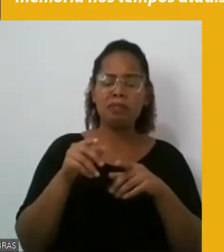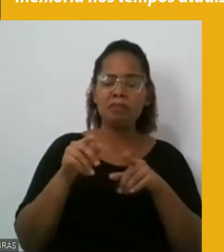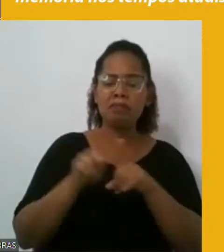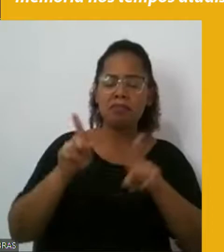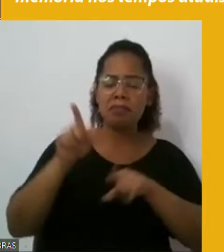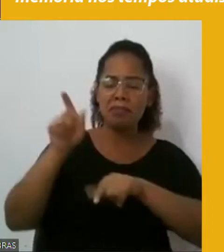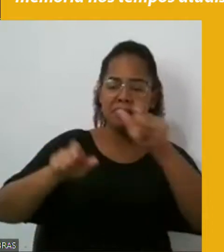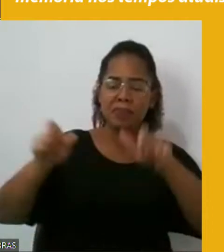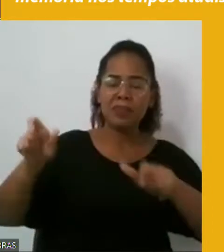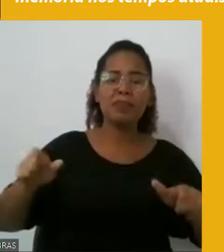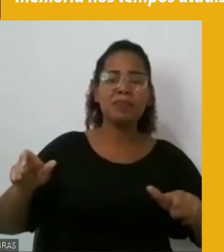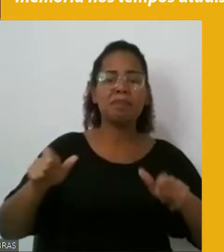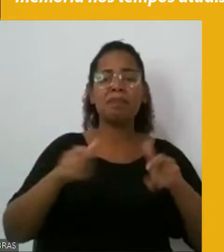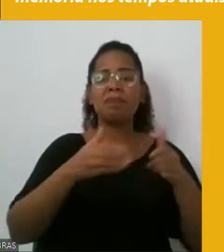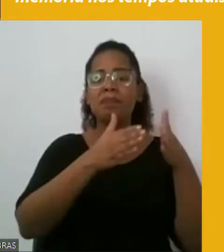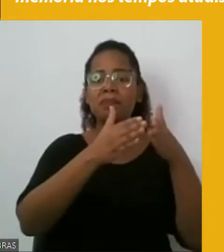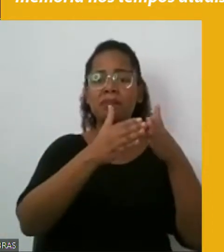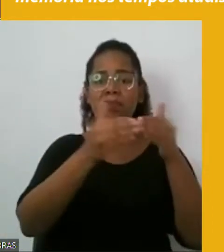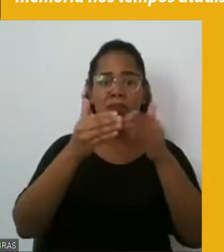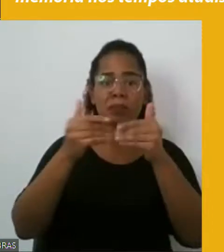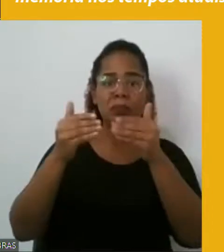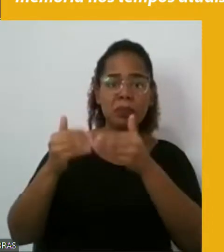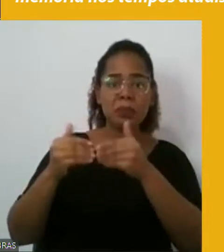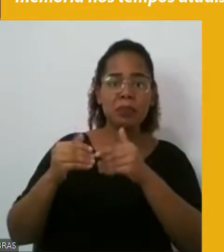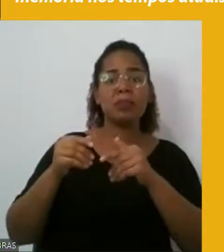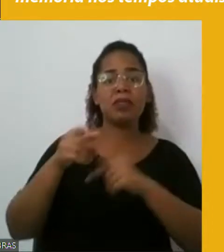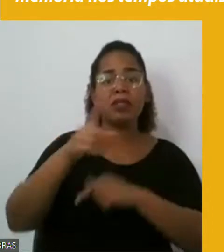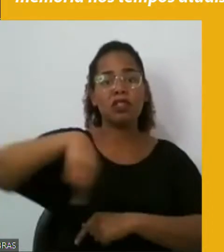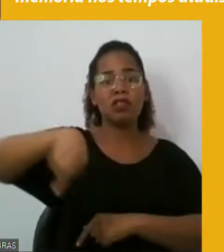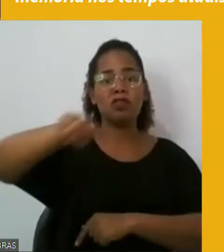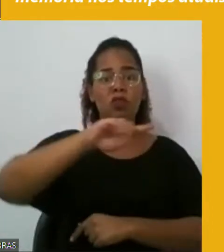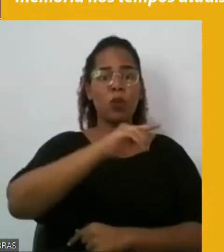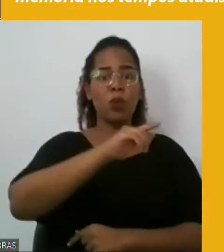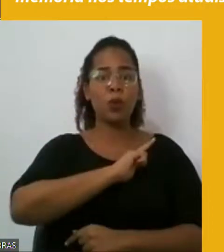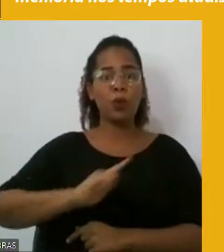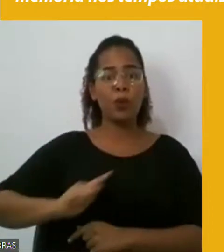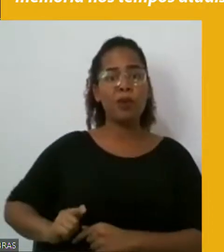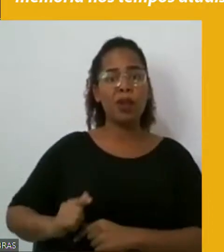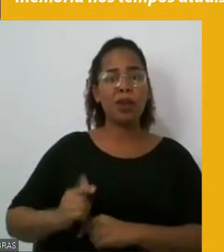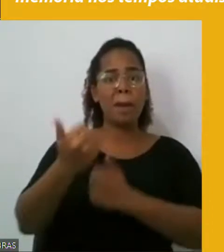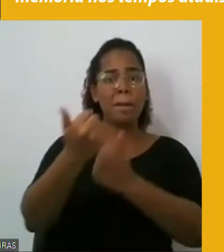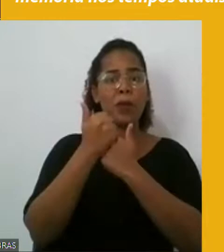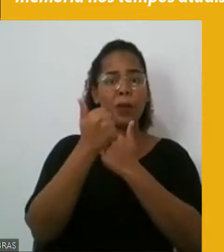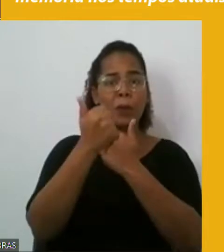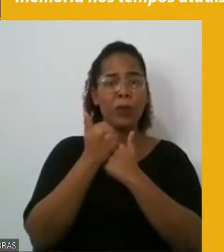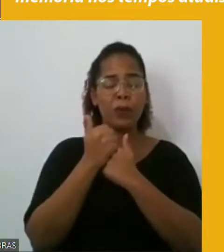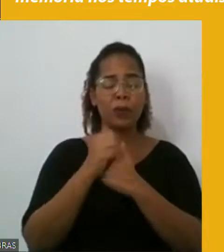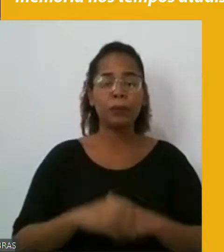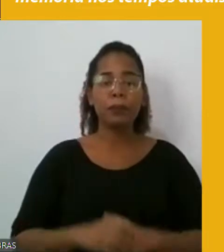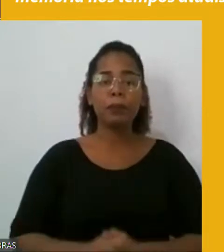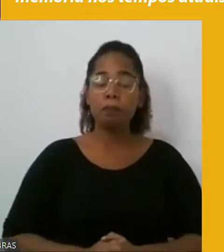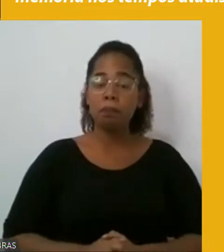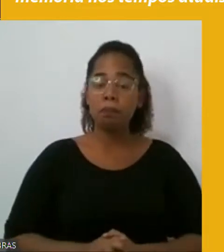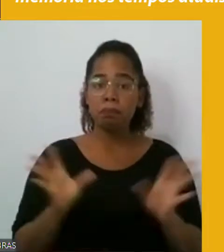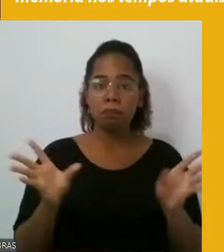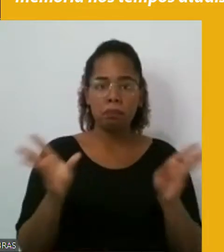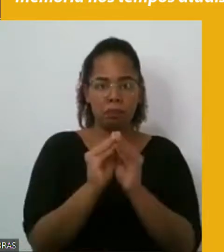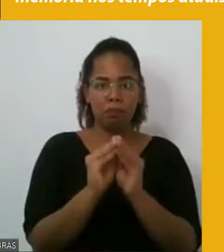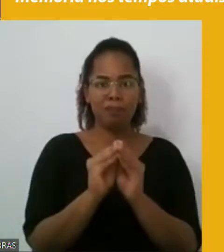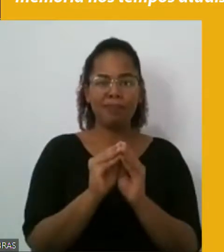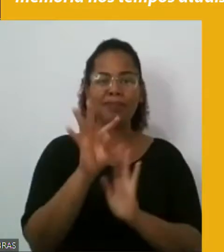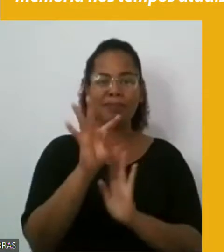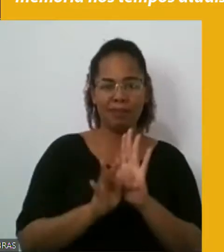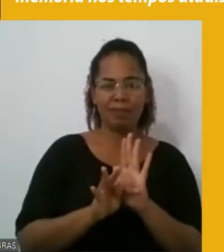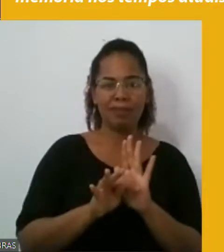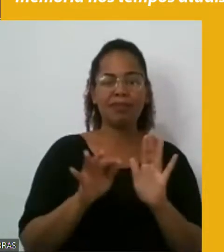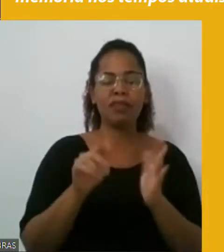repetidas aos agentes da autoridade. Bom, gente, eu li isso porque foi uma matéria